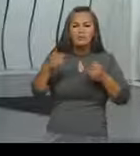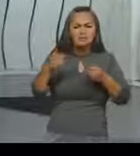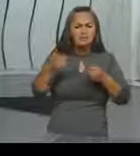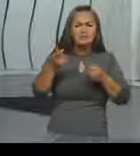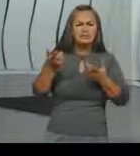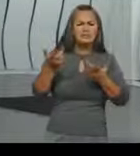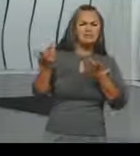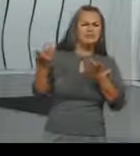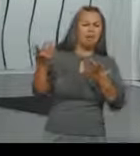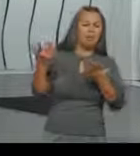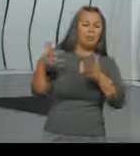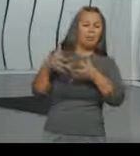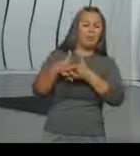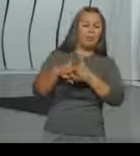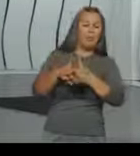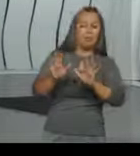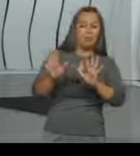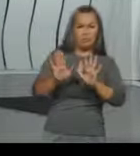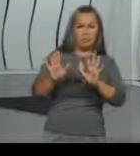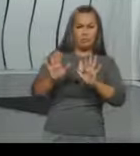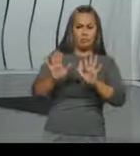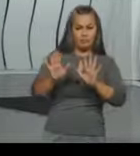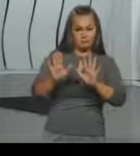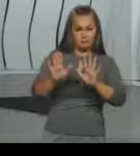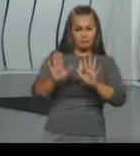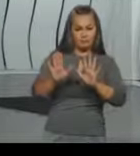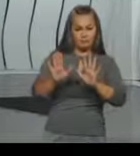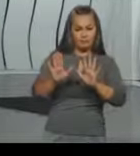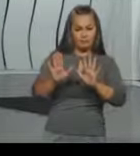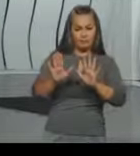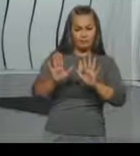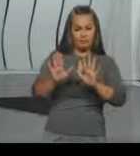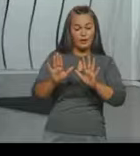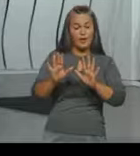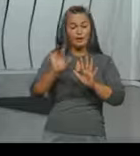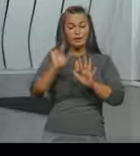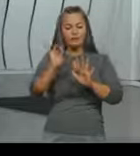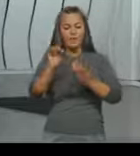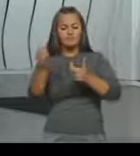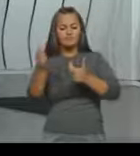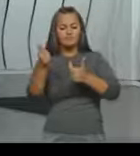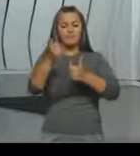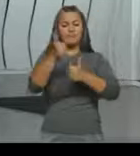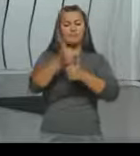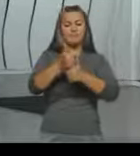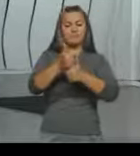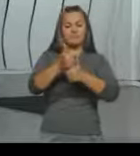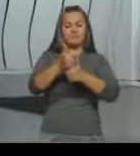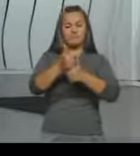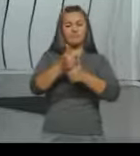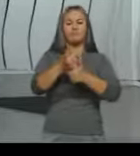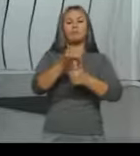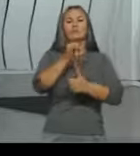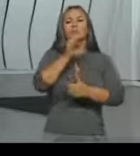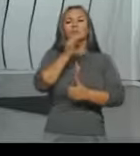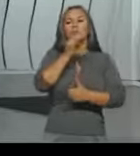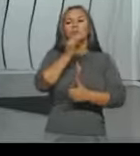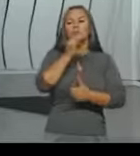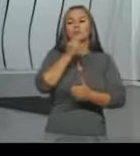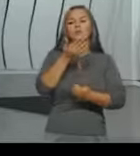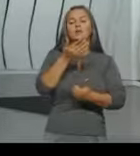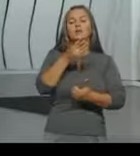muito segredo aqui. O negócio são as conversões de unidade. Quais que nós usamos aqui? Qual que é